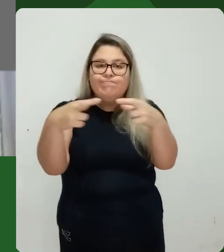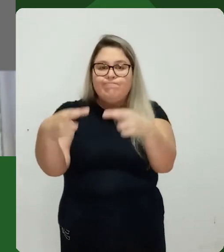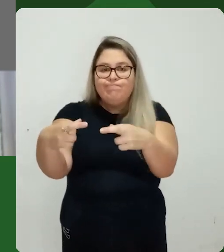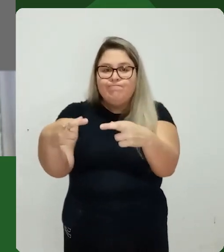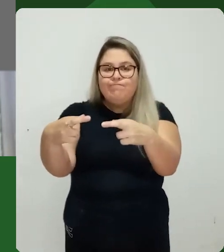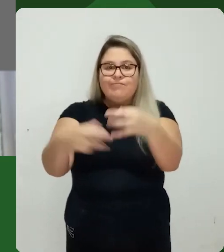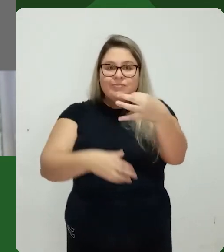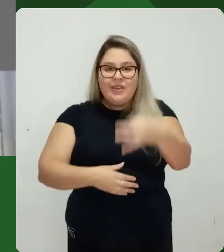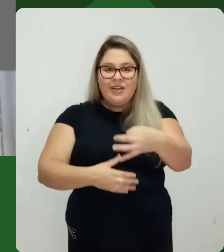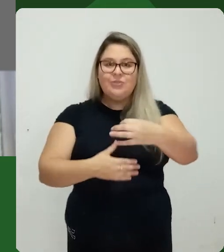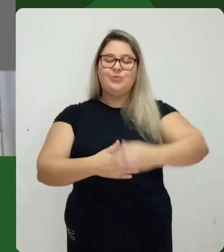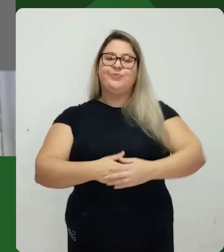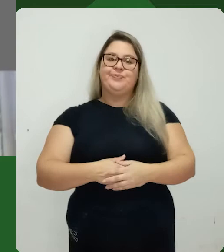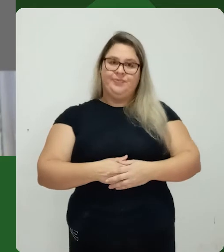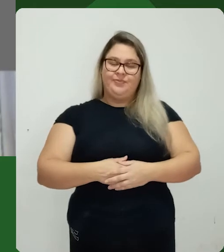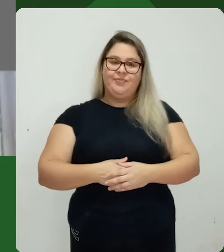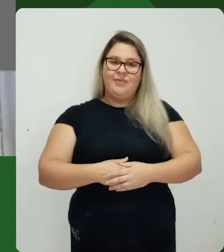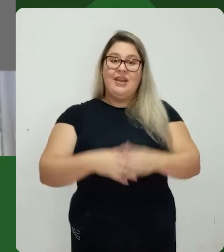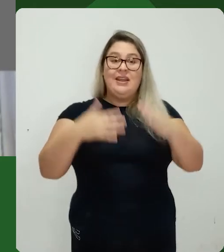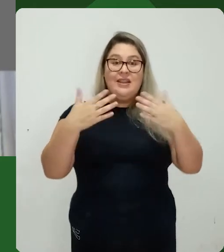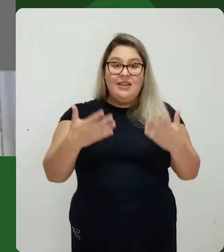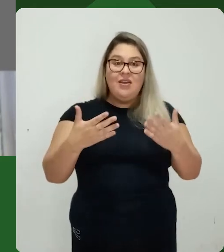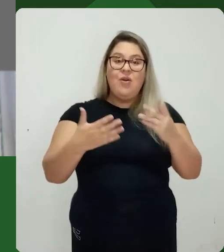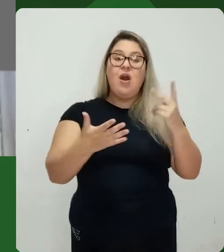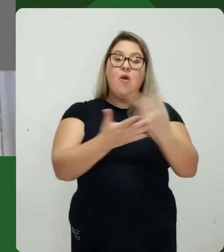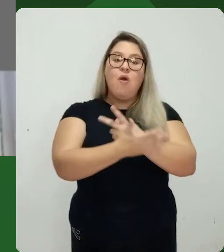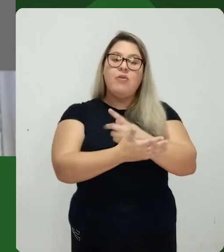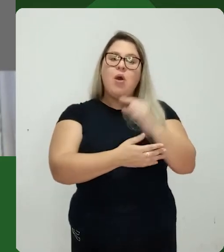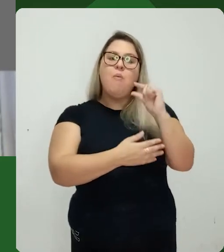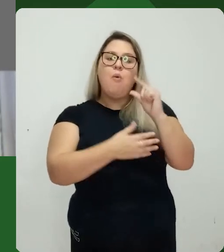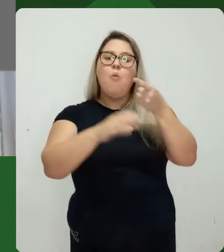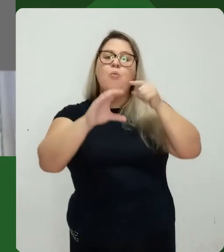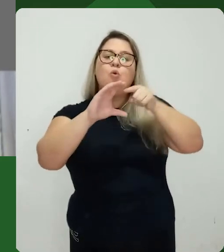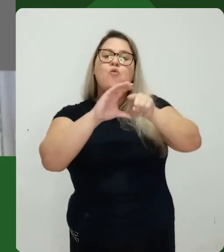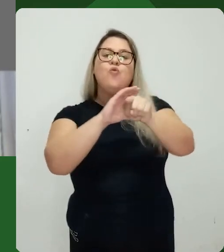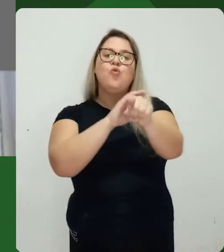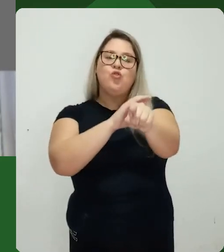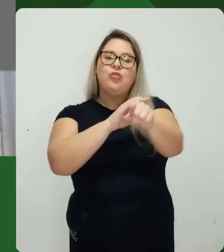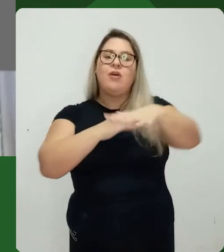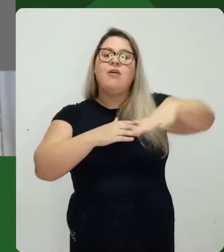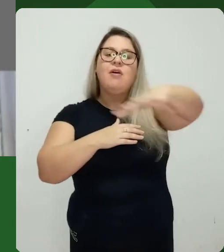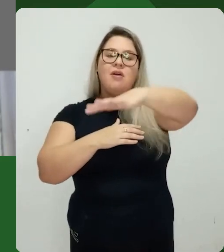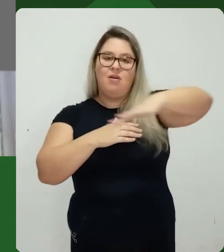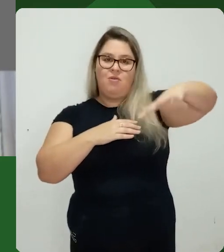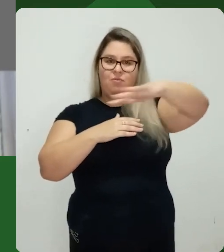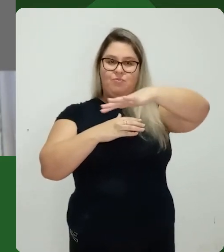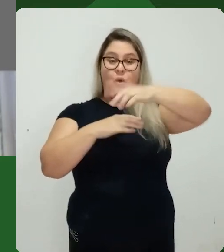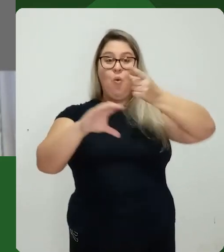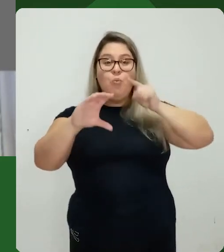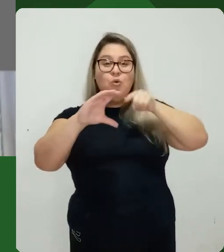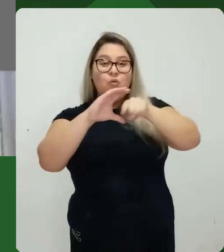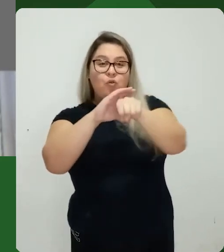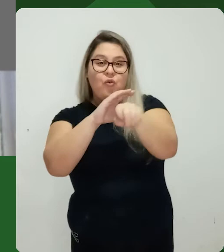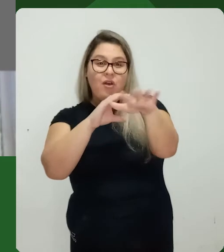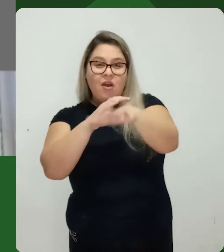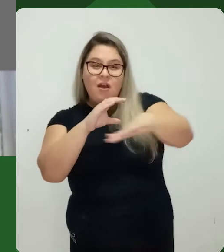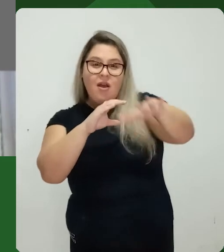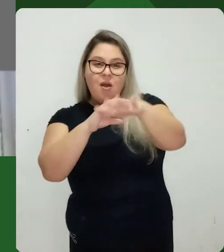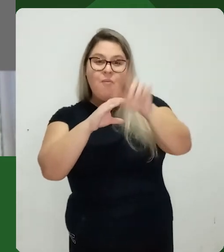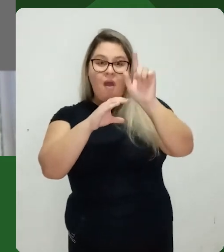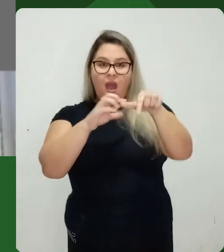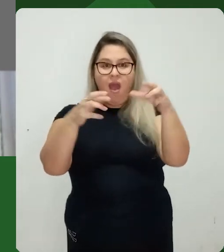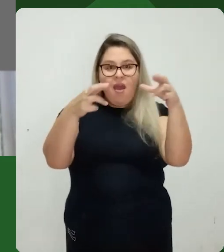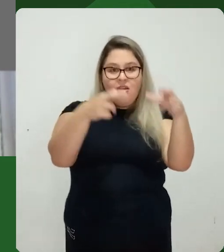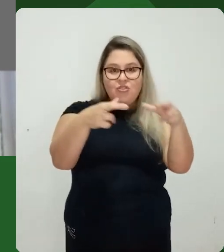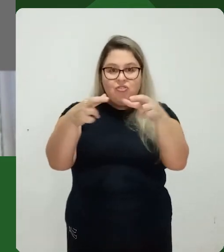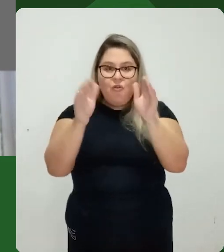consigo fazer o foco mesmo numa região específica. E aí, com isso, eu acabo tendo uma pouca profundidade de campo, ou